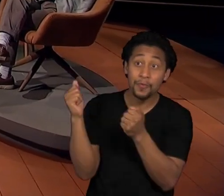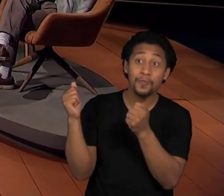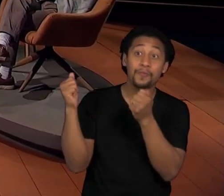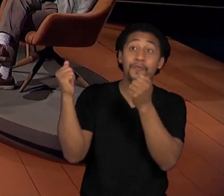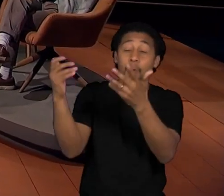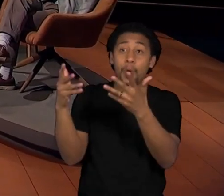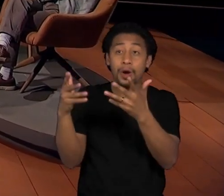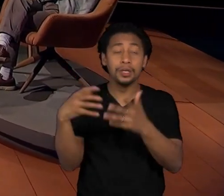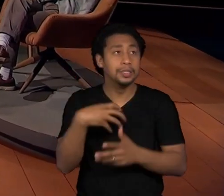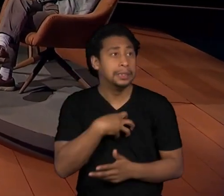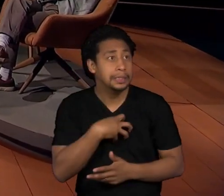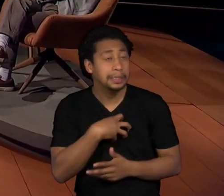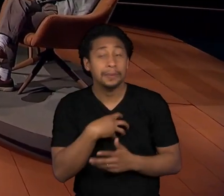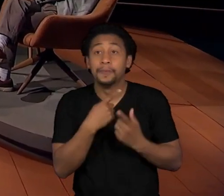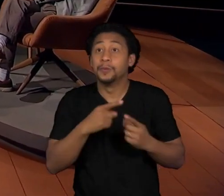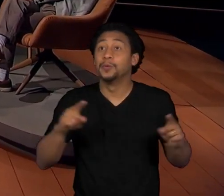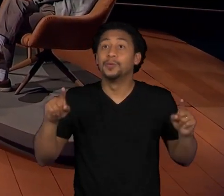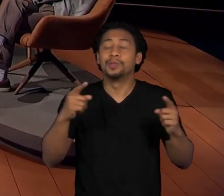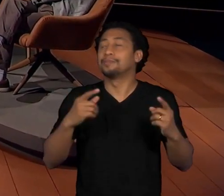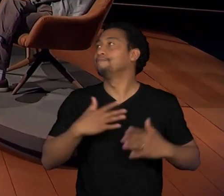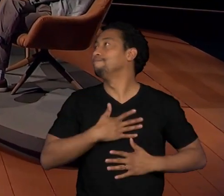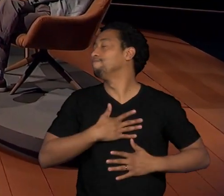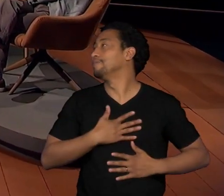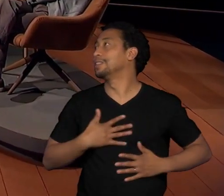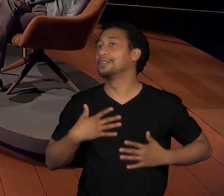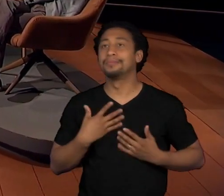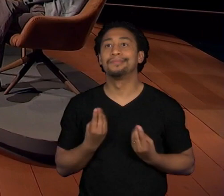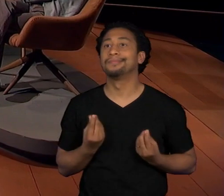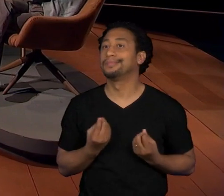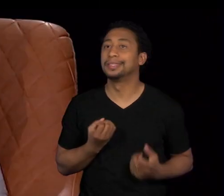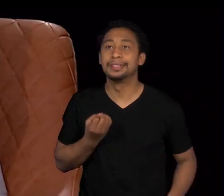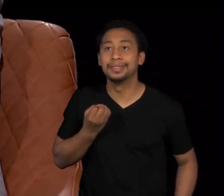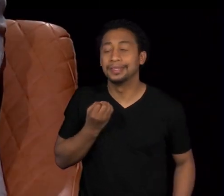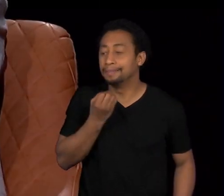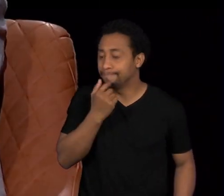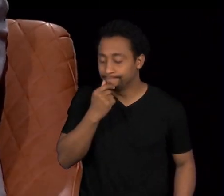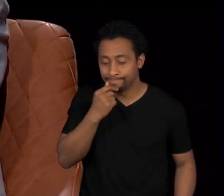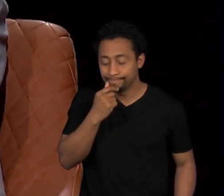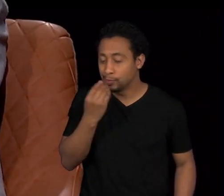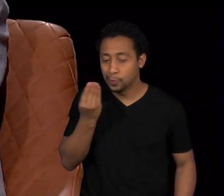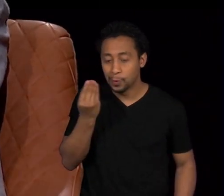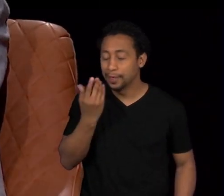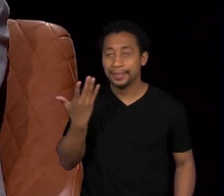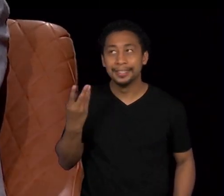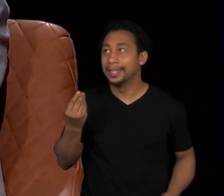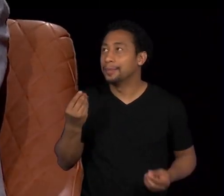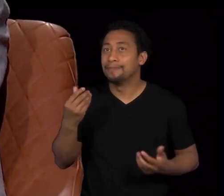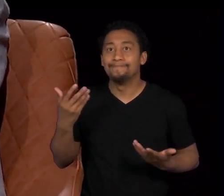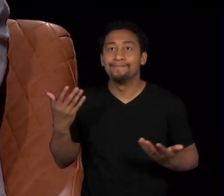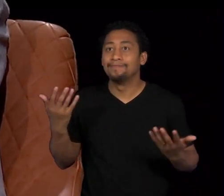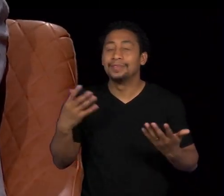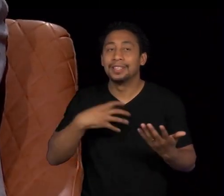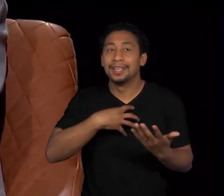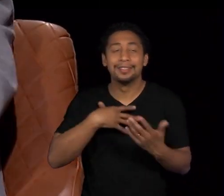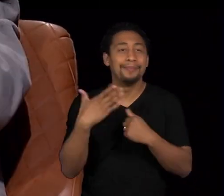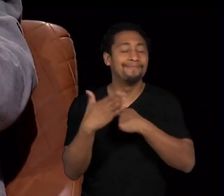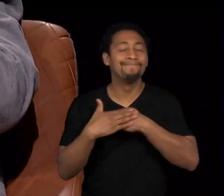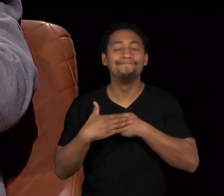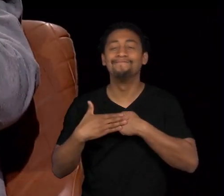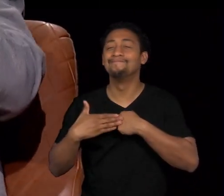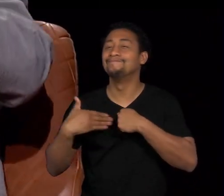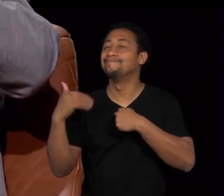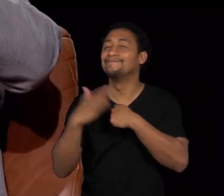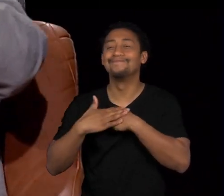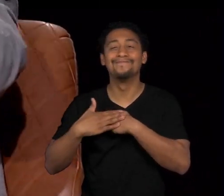eh alguma coisa de de afeto dentro da música Como Se